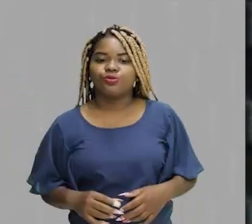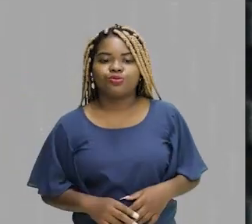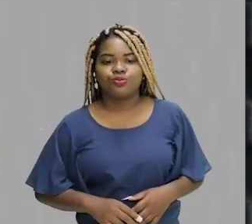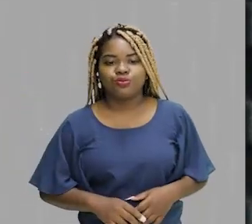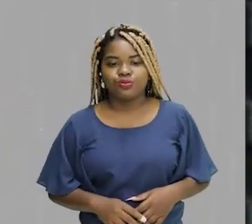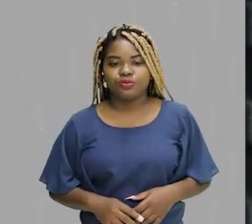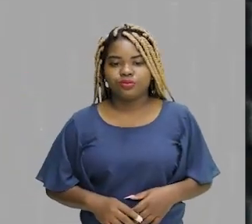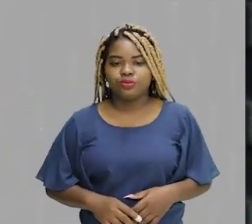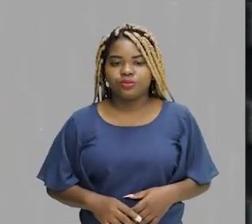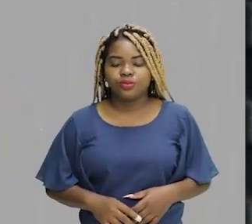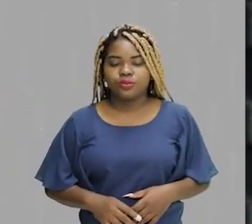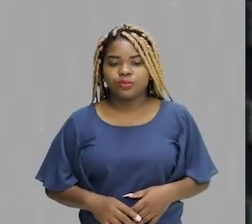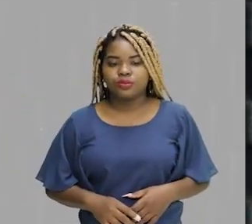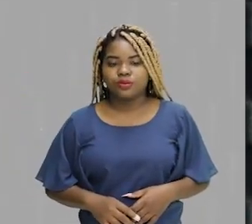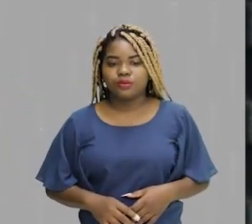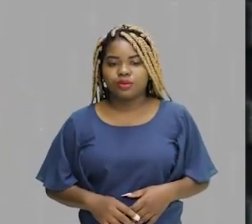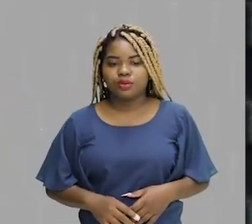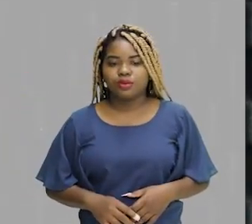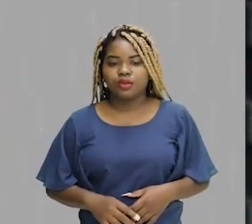ânion. Se